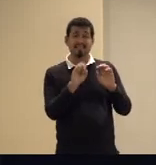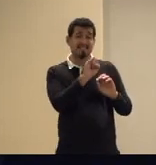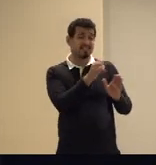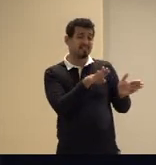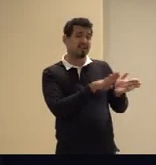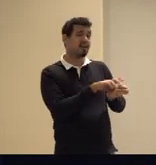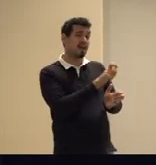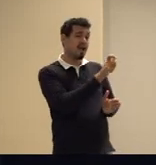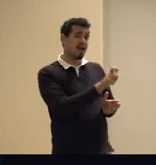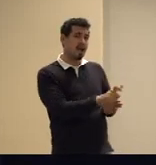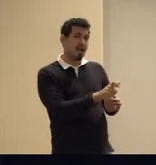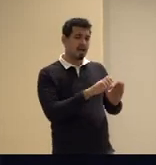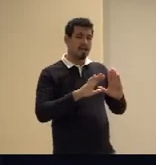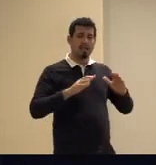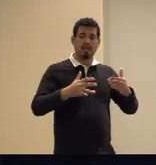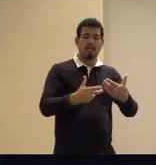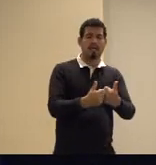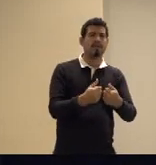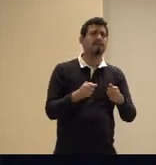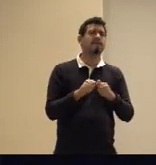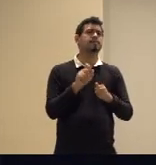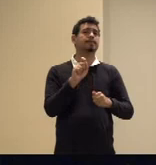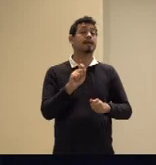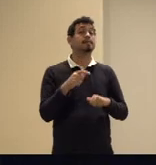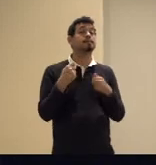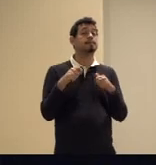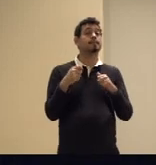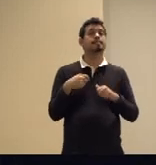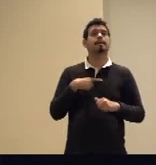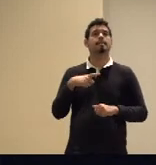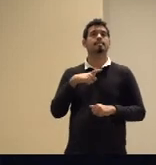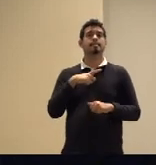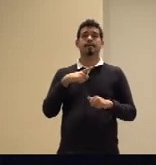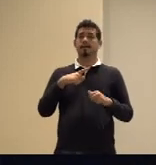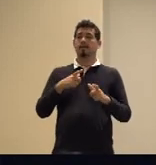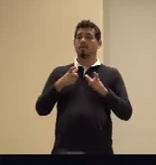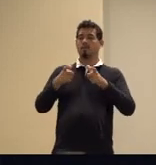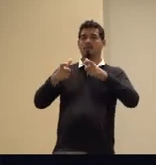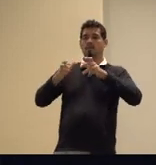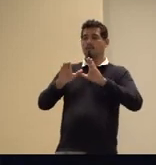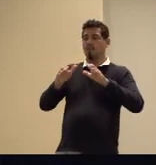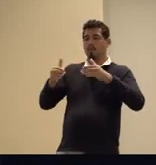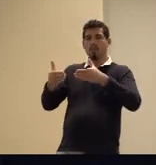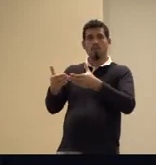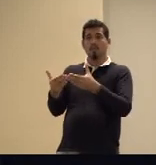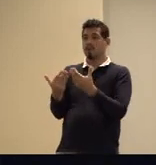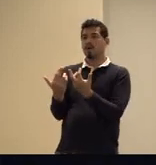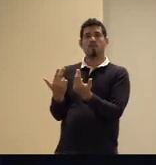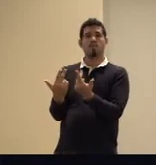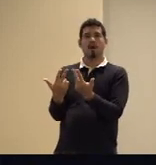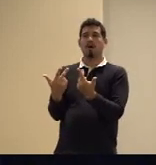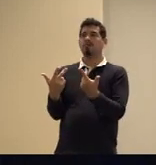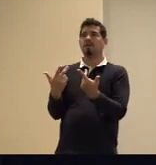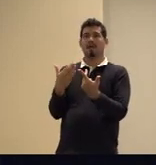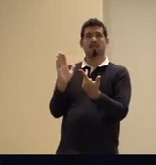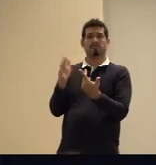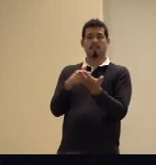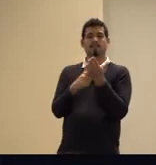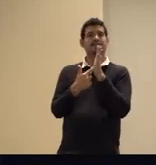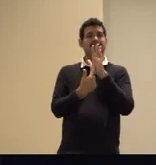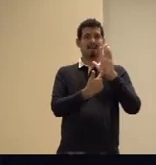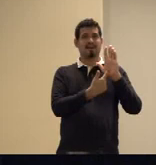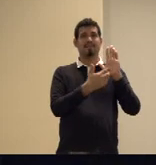acolhimento, sigam a ideia. Nós temos que ter entidades de acolhimento iguais a que as colegas apresentaram